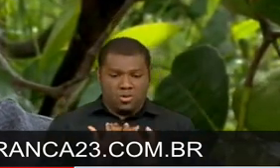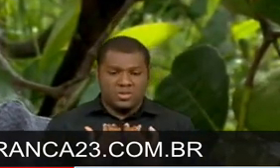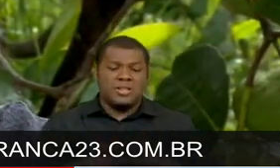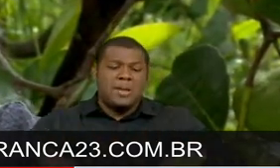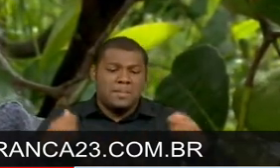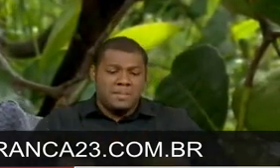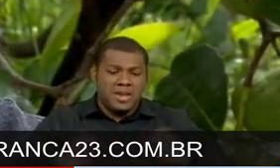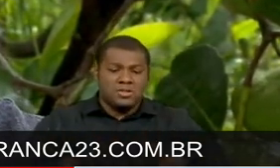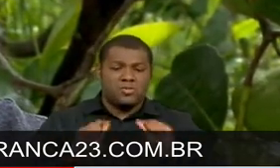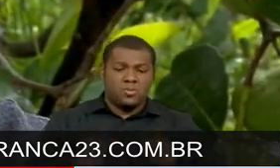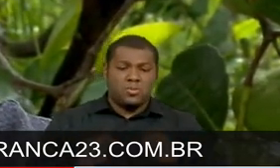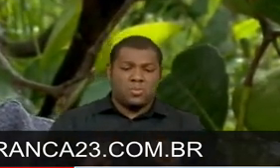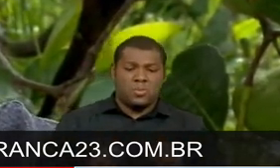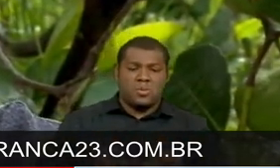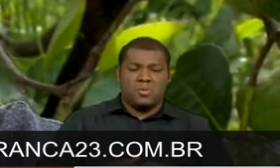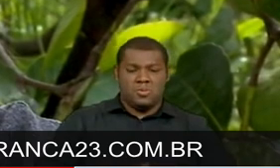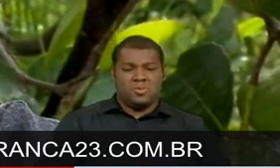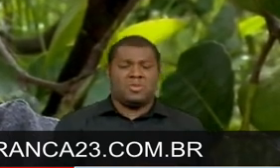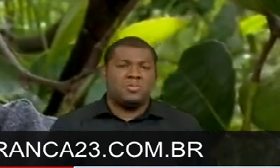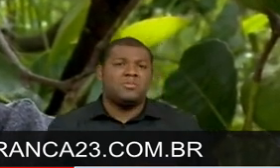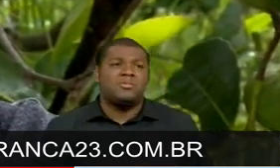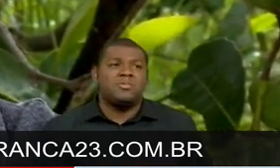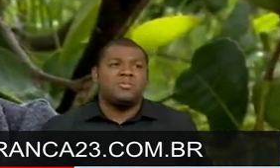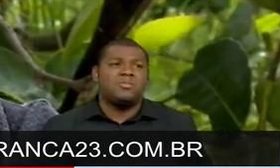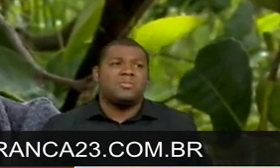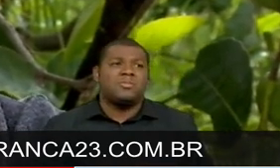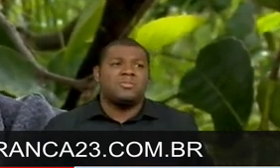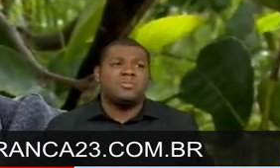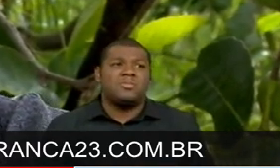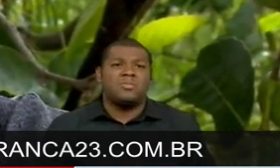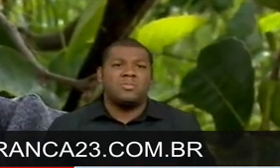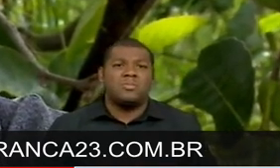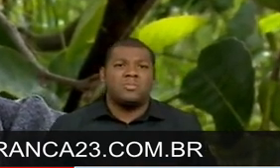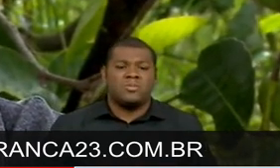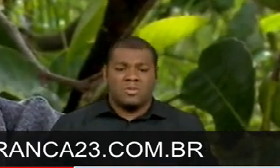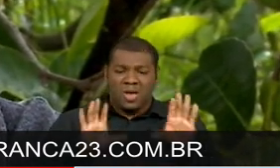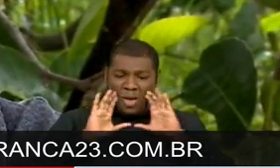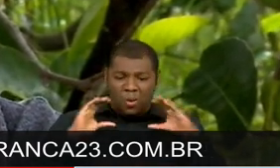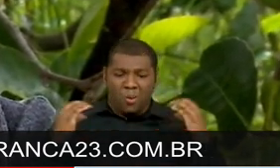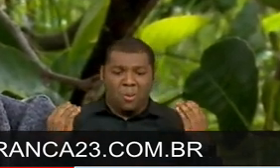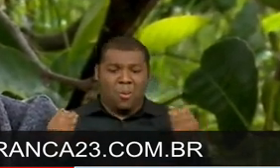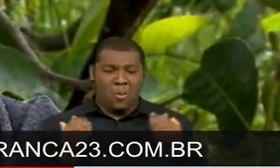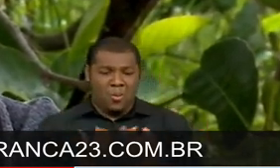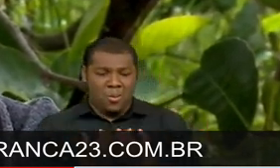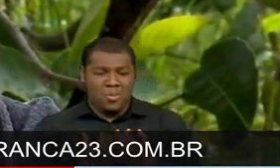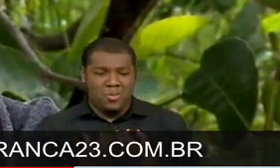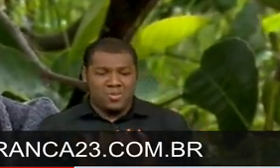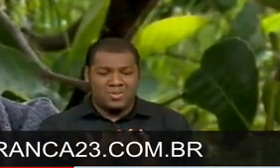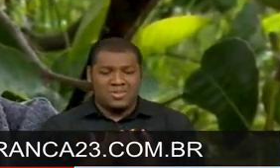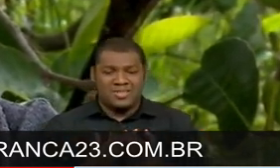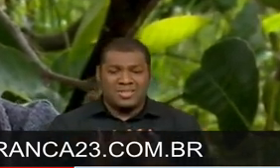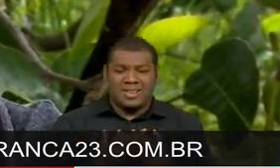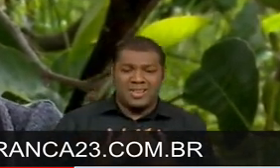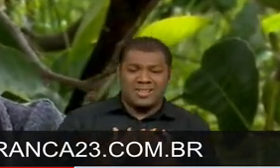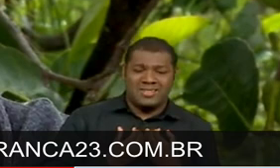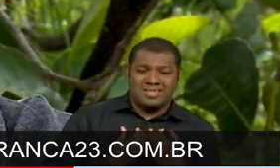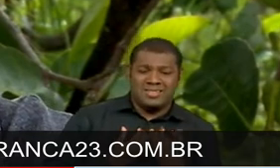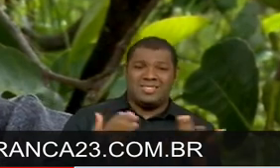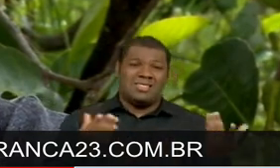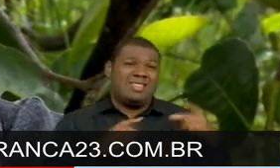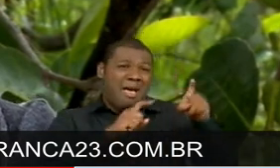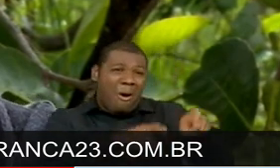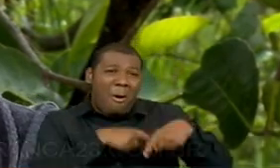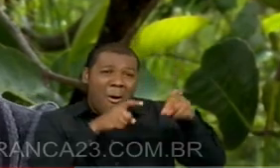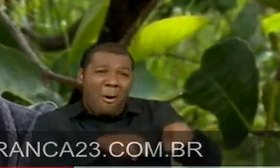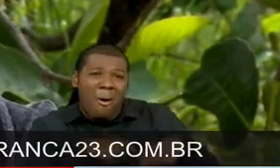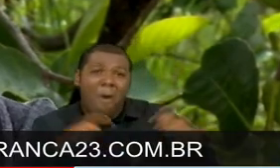é muito pouco, porque está restrito ao seu espaço, né? Um espaço delimitado de chácara, de